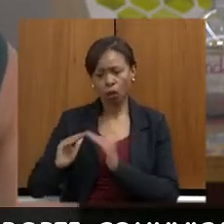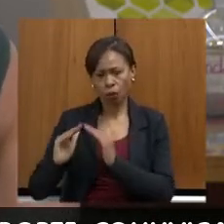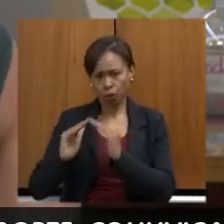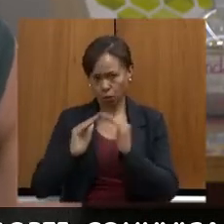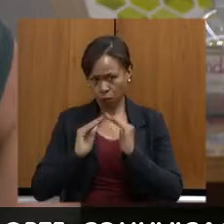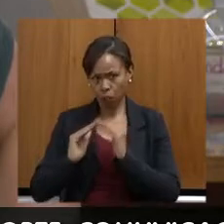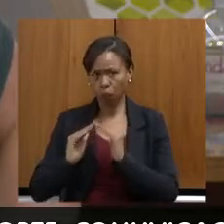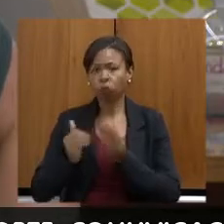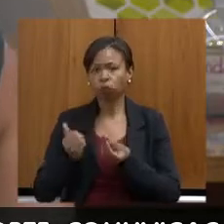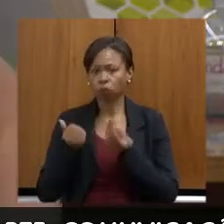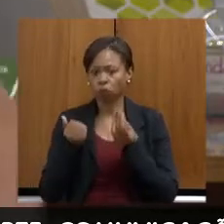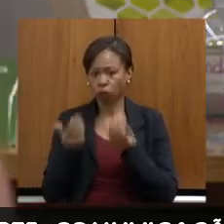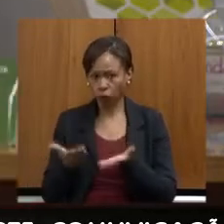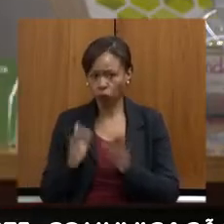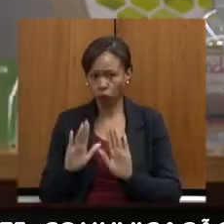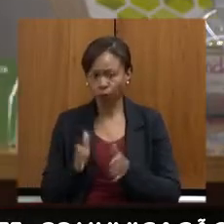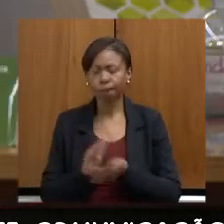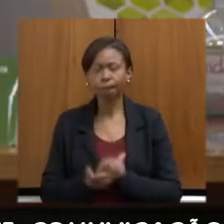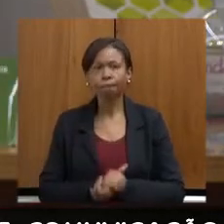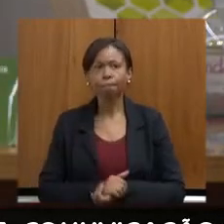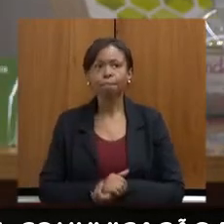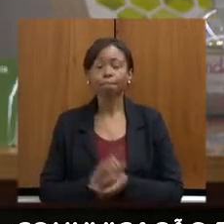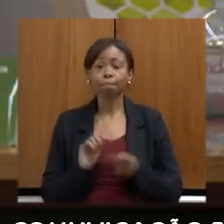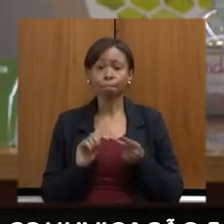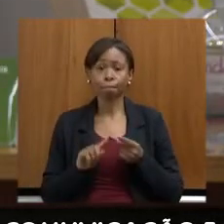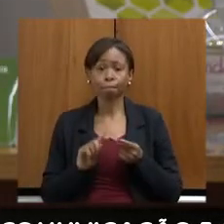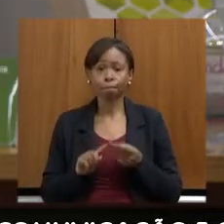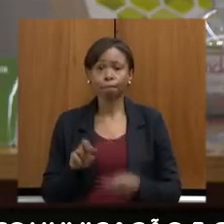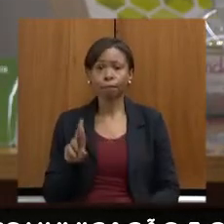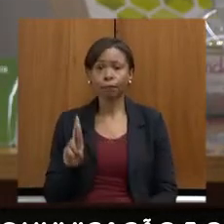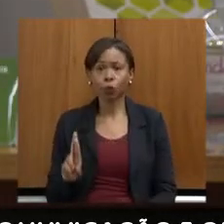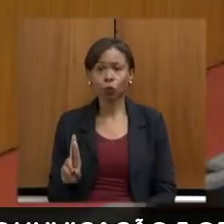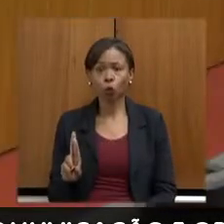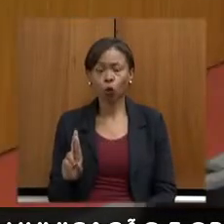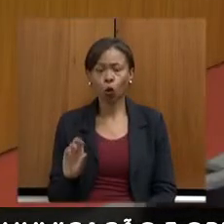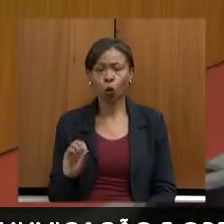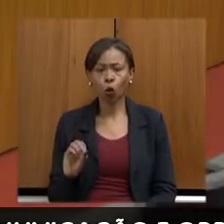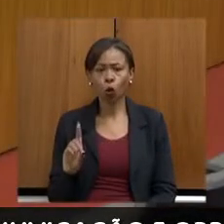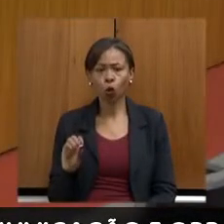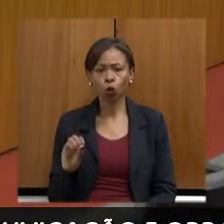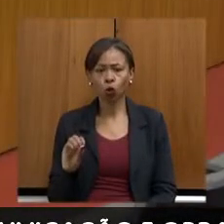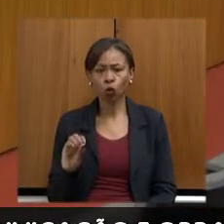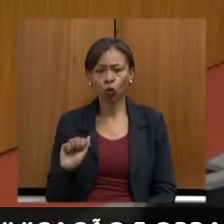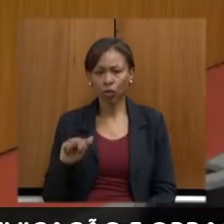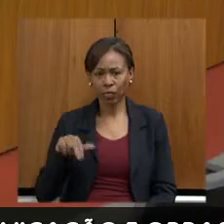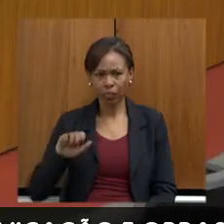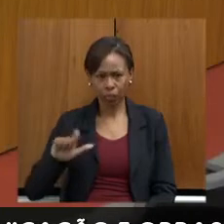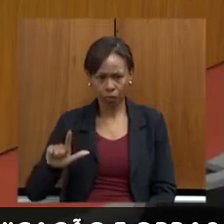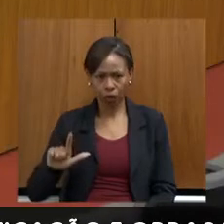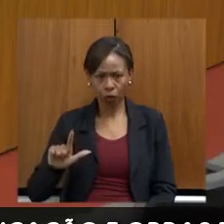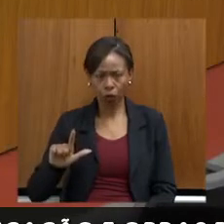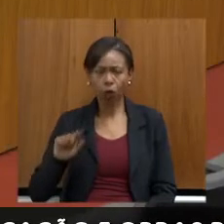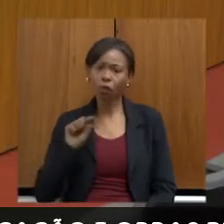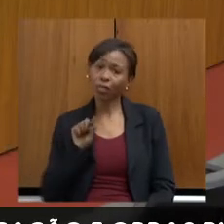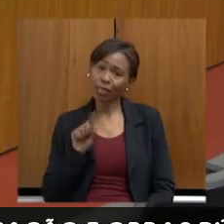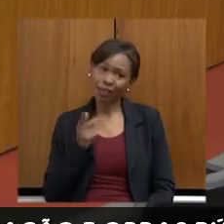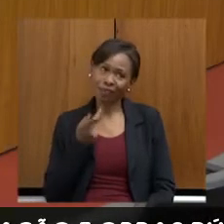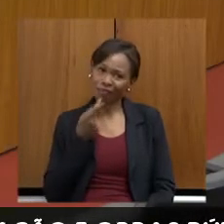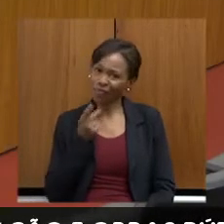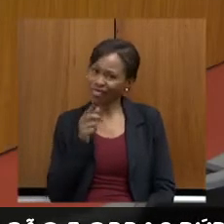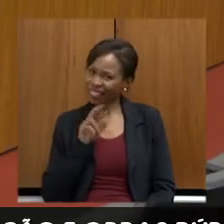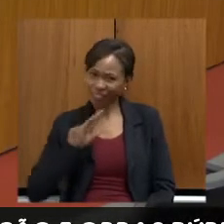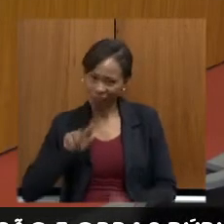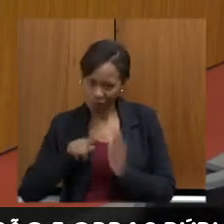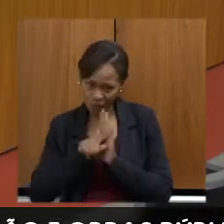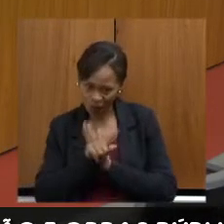e em relação ao Rodoanel deitada a senhora disse que não era uma pergunta mas só sabe me permitiu também de